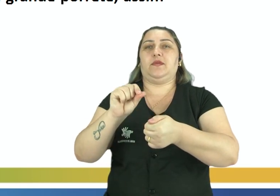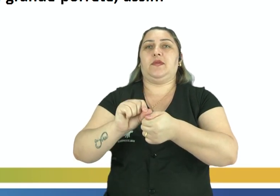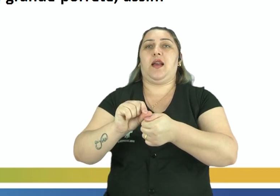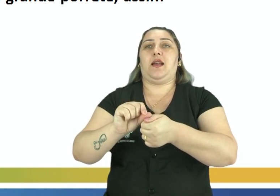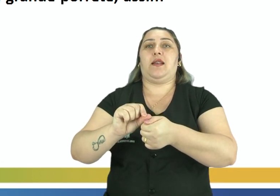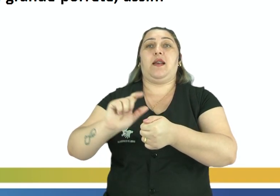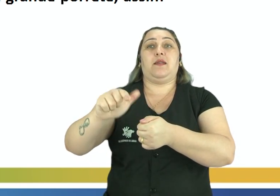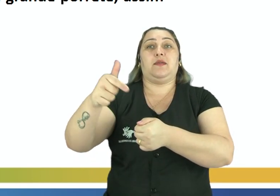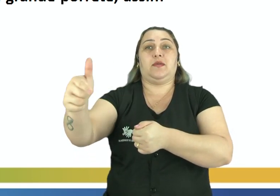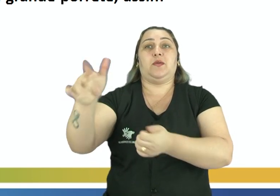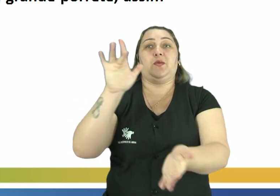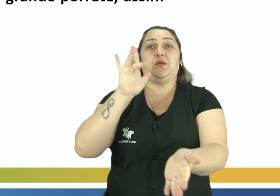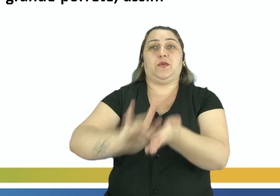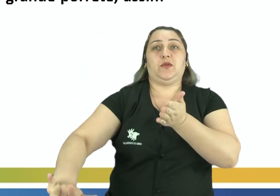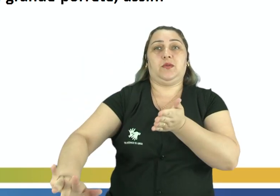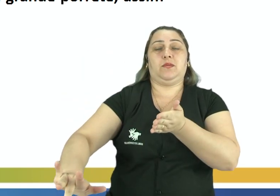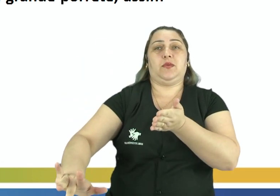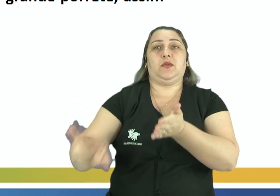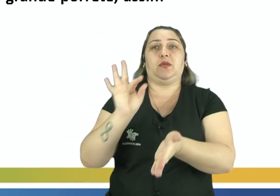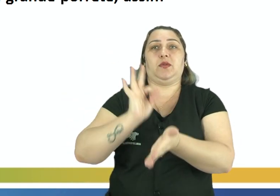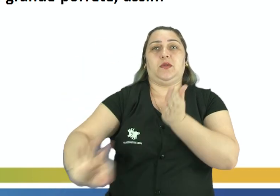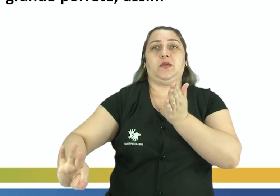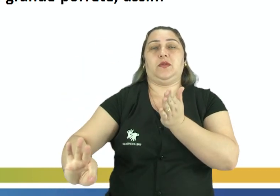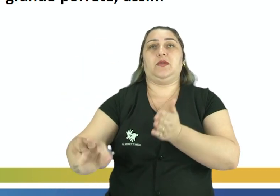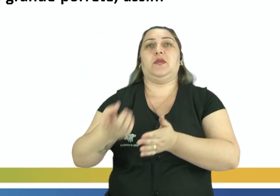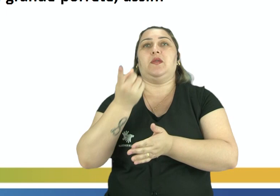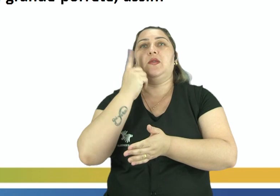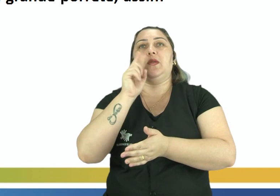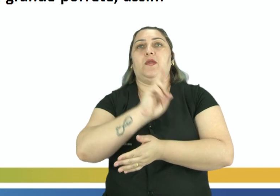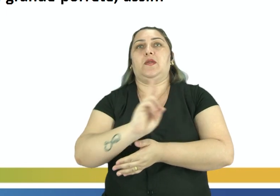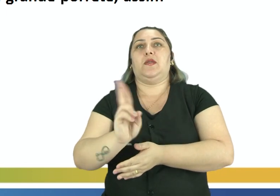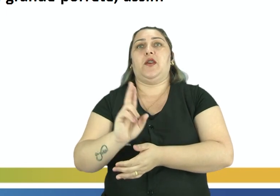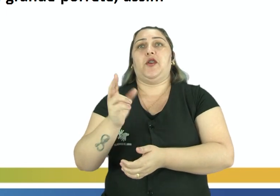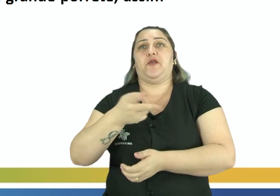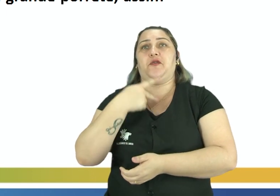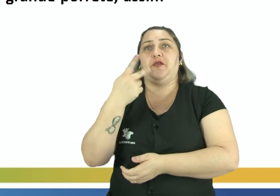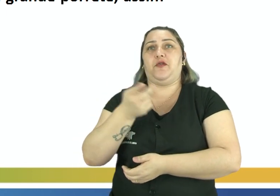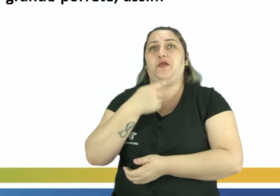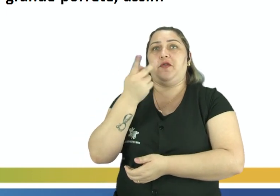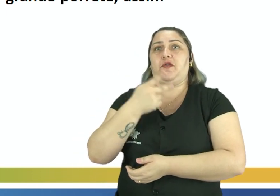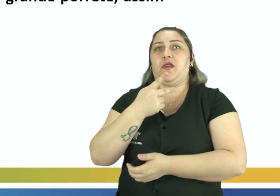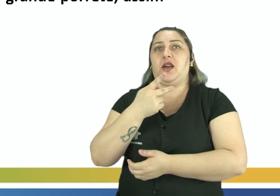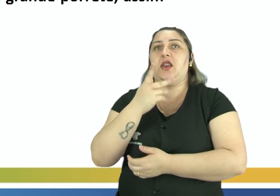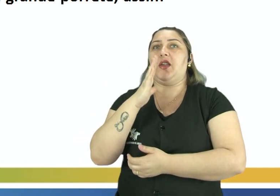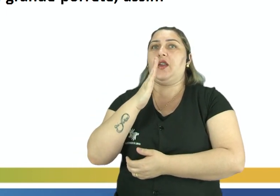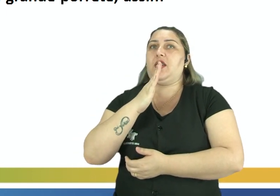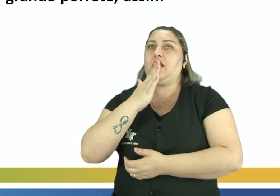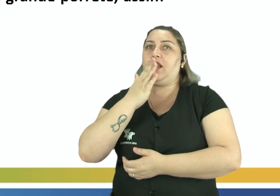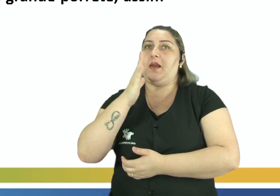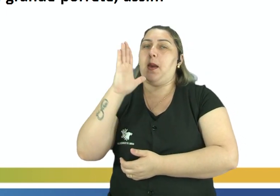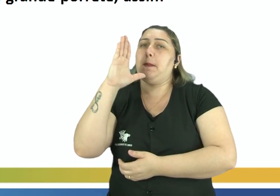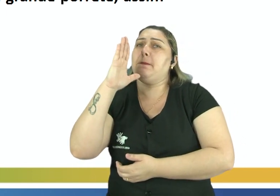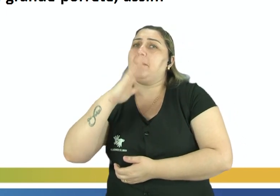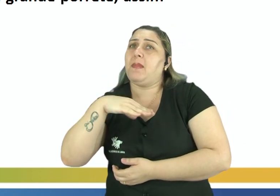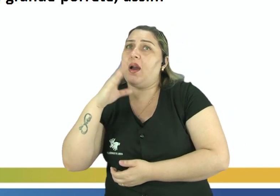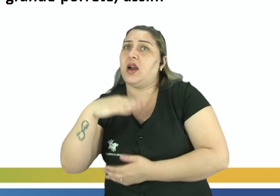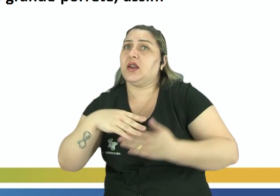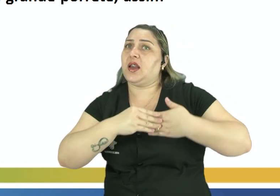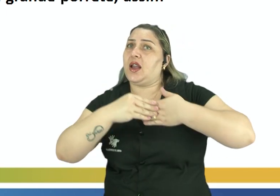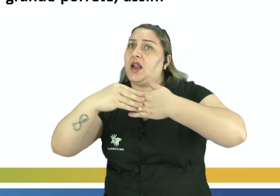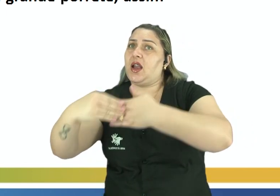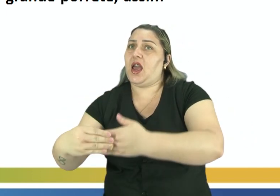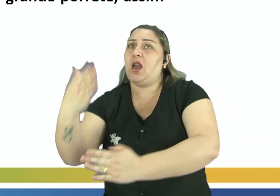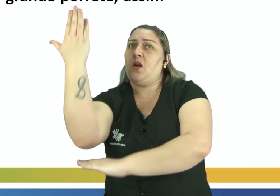seus adversários. Então eles vão usar a seguinte frase: fale com suavidade e carregue um grande